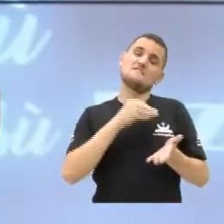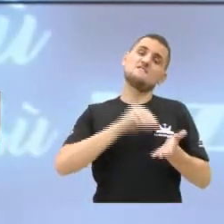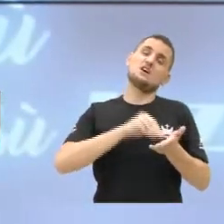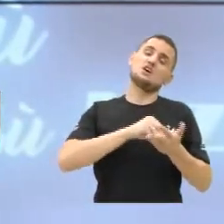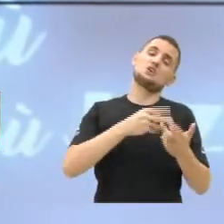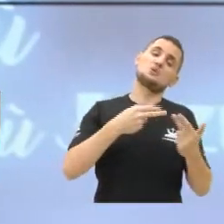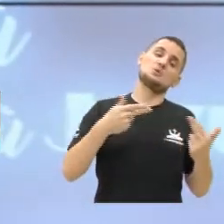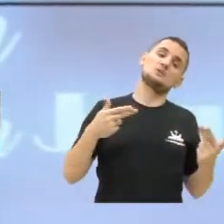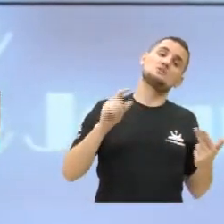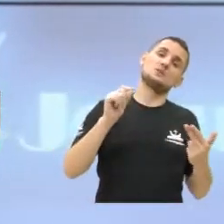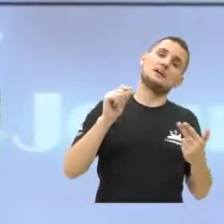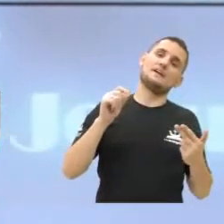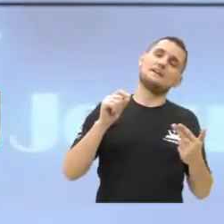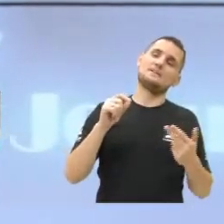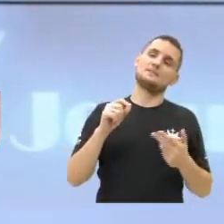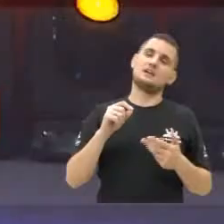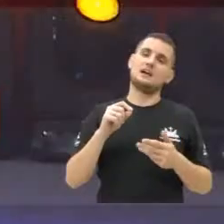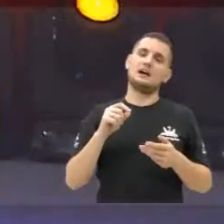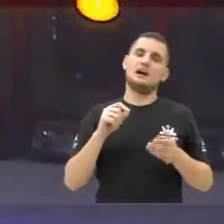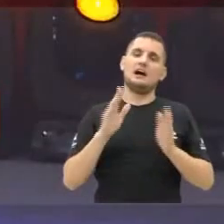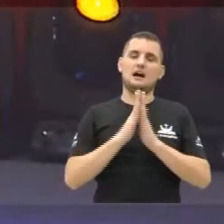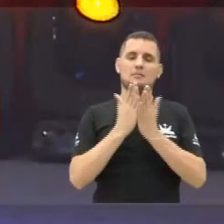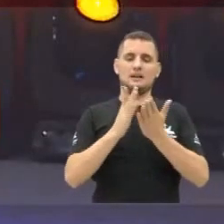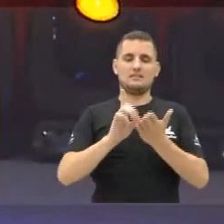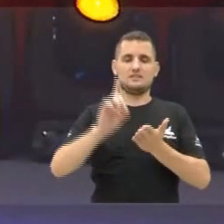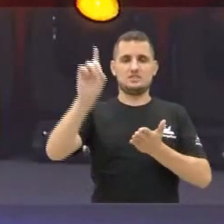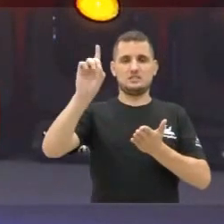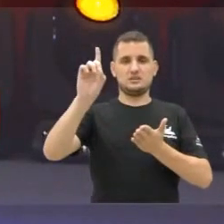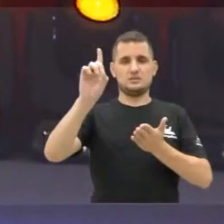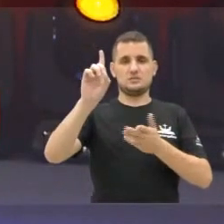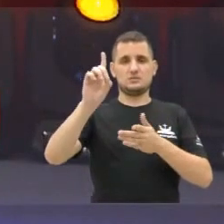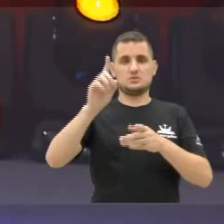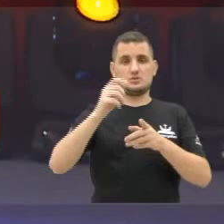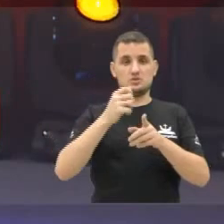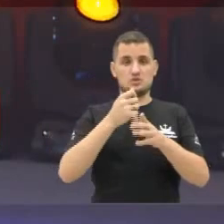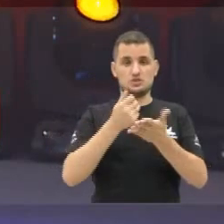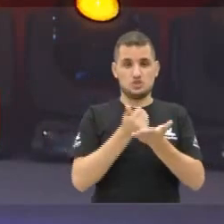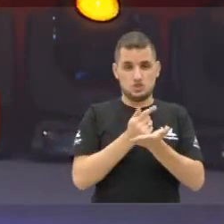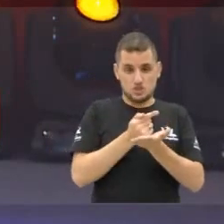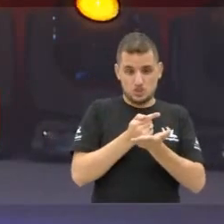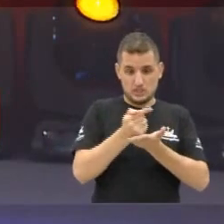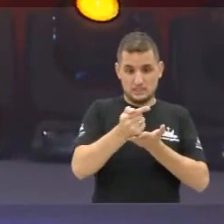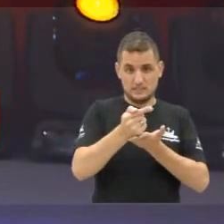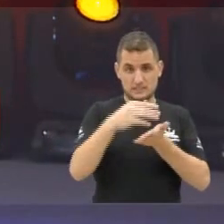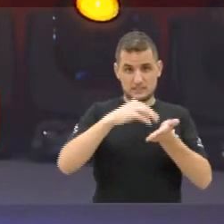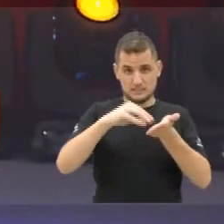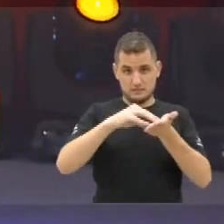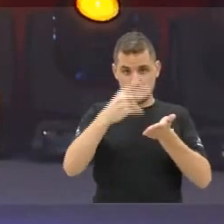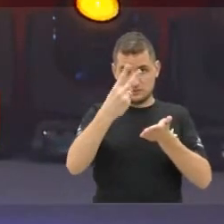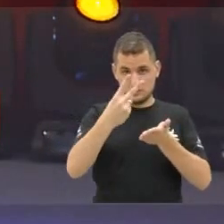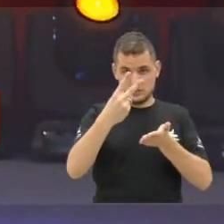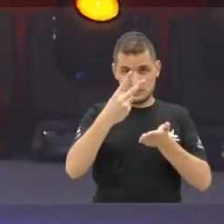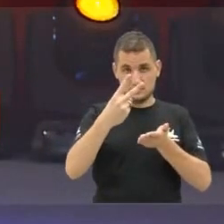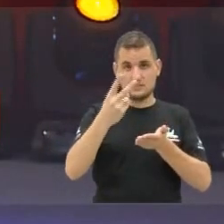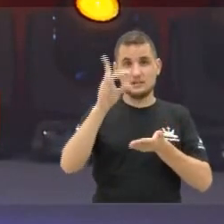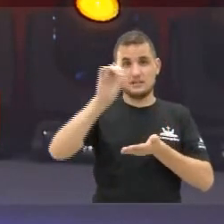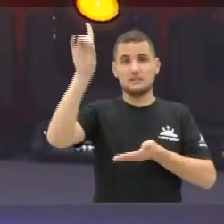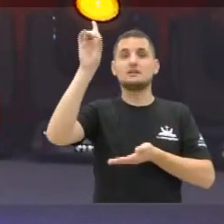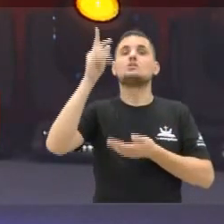A palavra de Deus em Gênesis 2, capítulo 18, diz assim: Yahvé Deus disse,